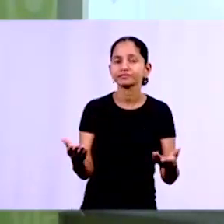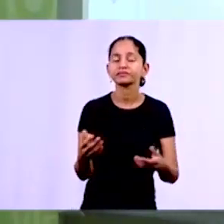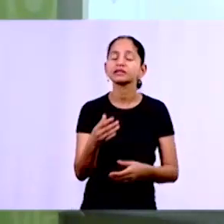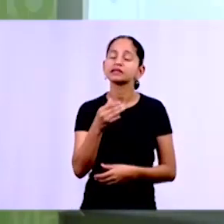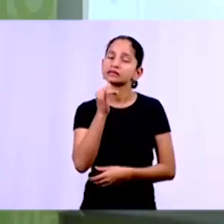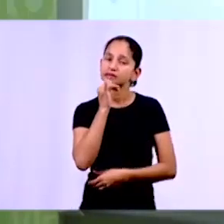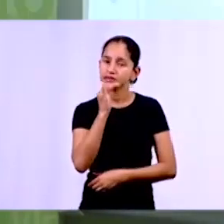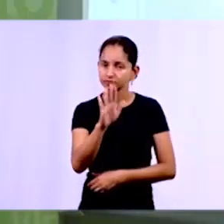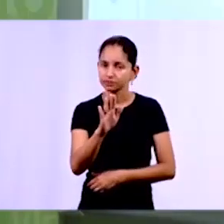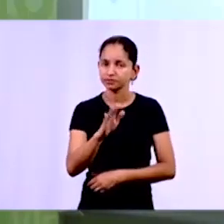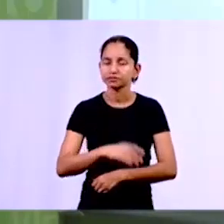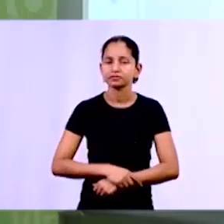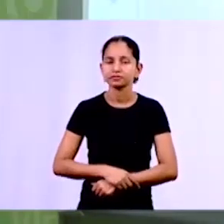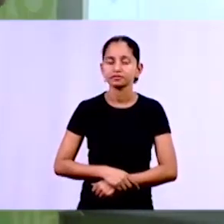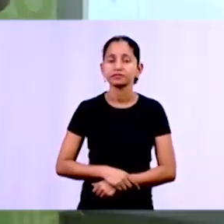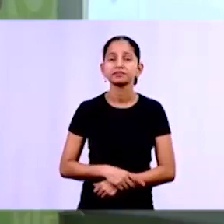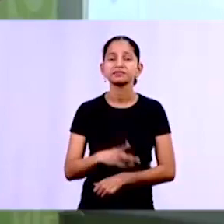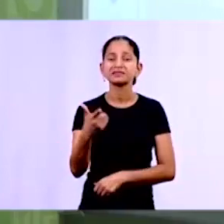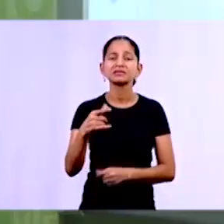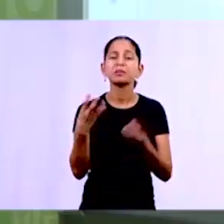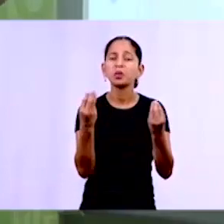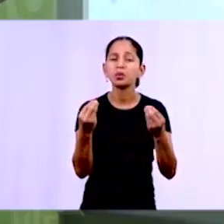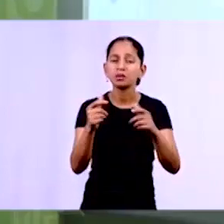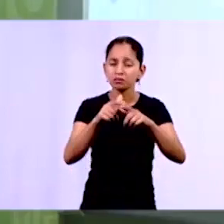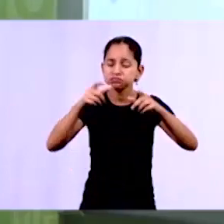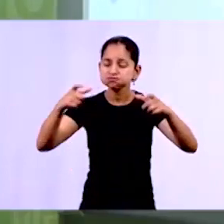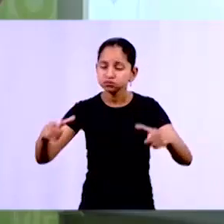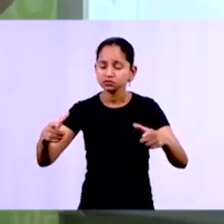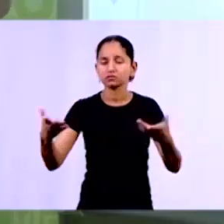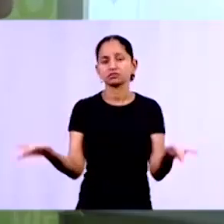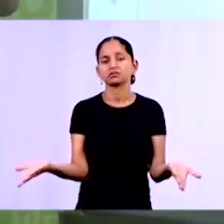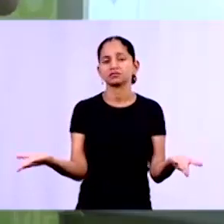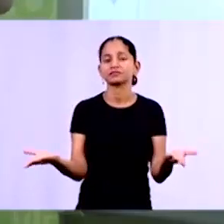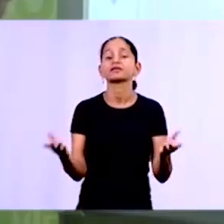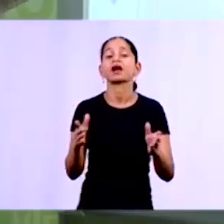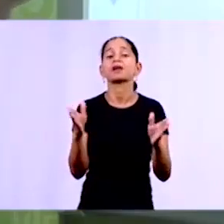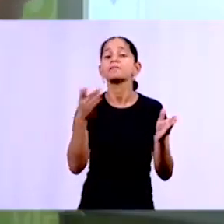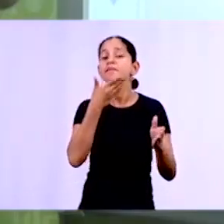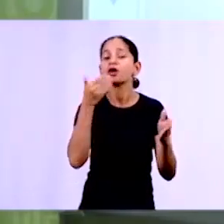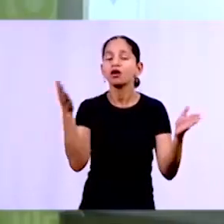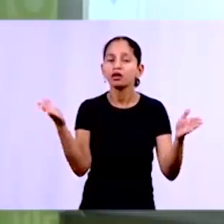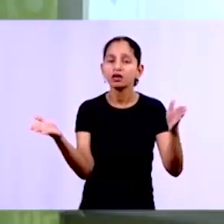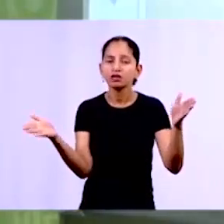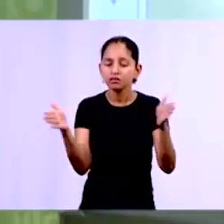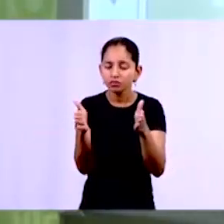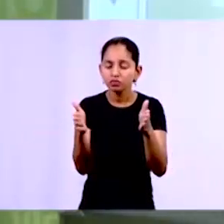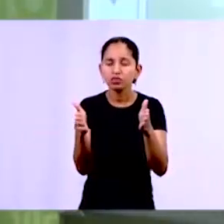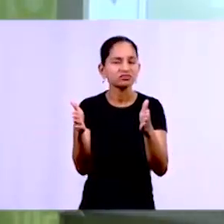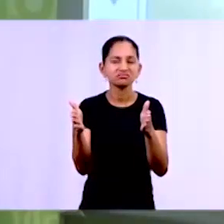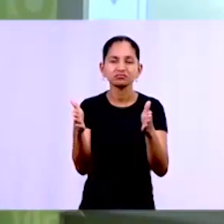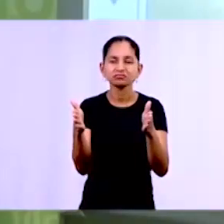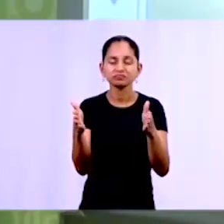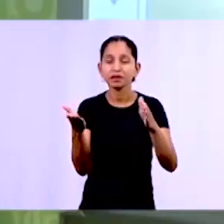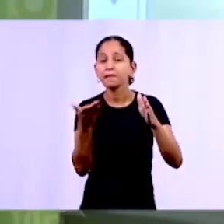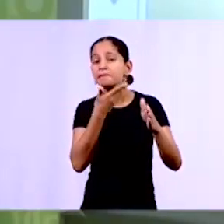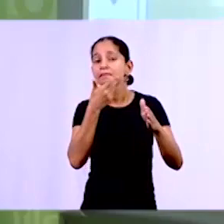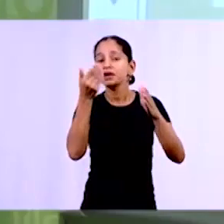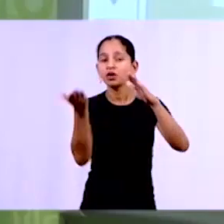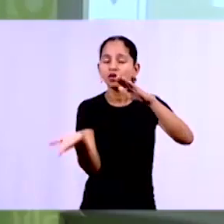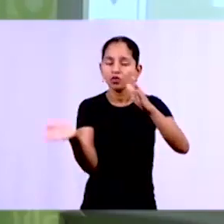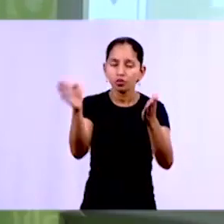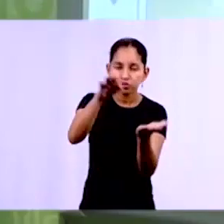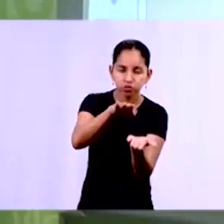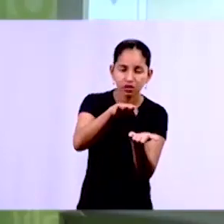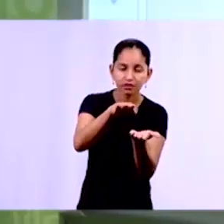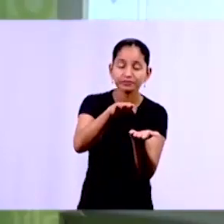dizer, ocupando espaço, gastando mais energia. Aí eles diminuíram o tamanho, deitaram essa torre, afinaram um pouquinho para